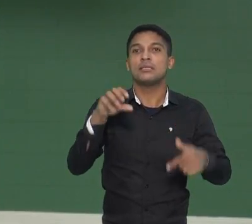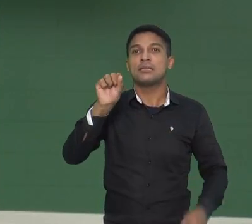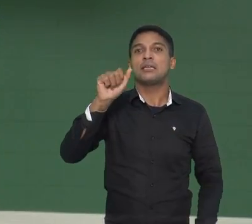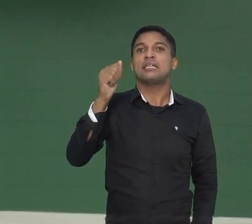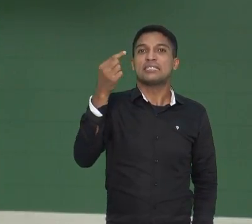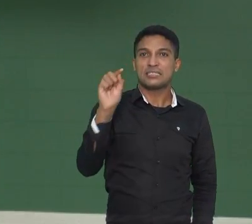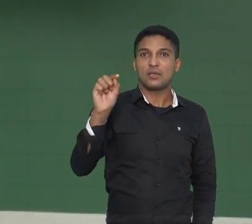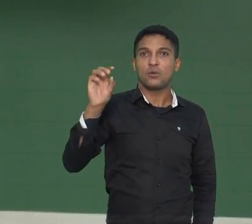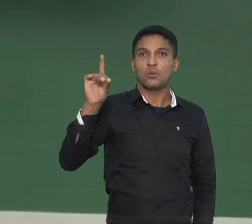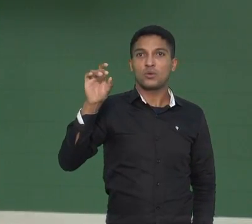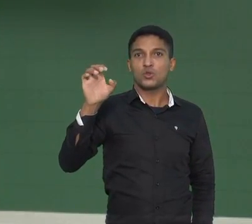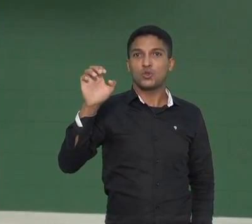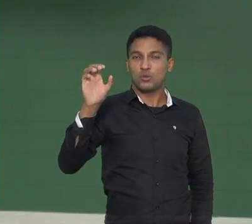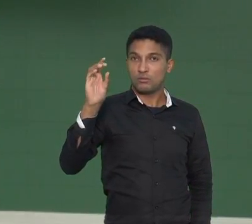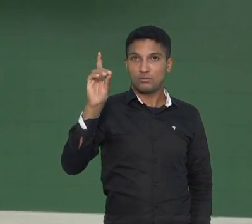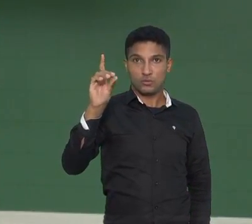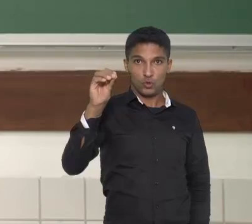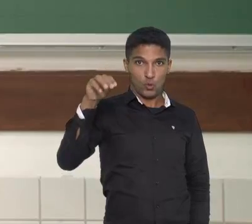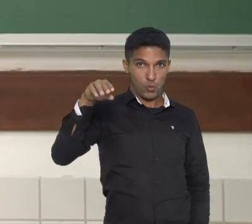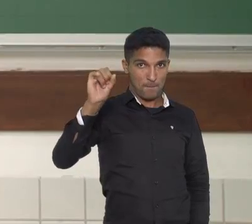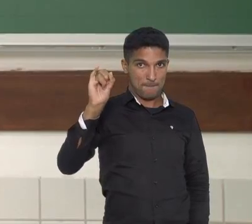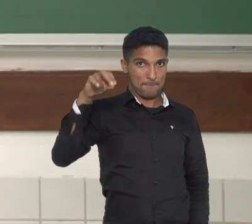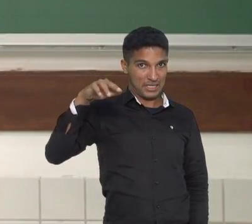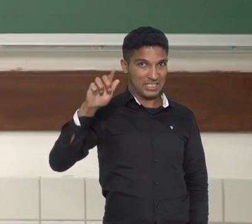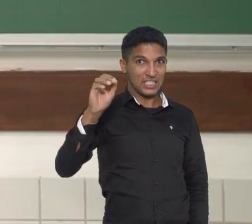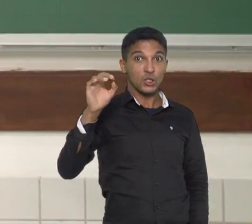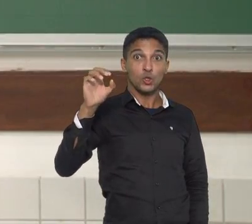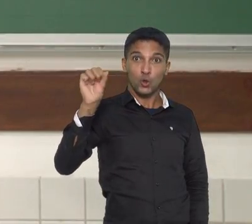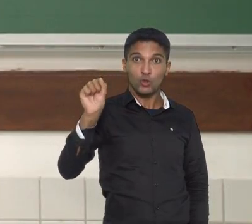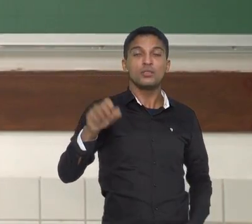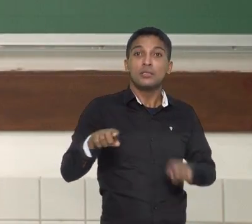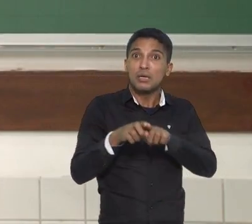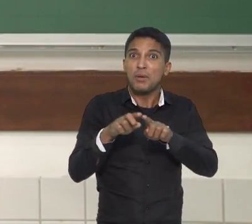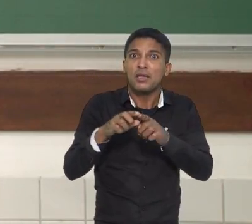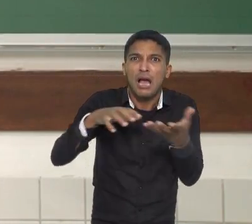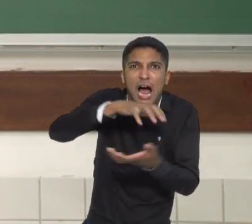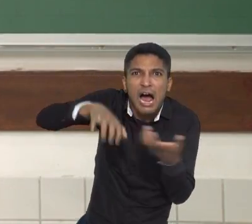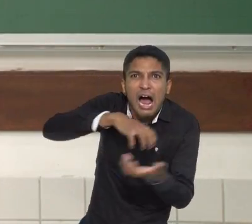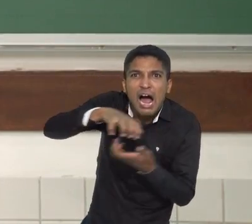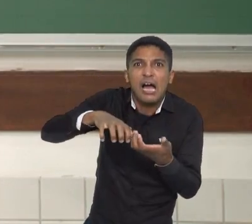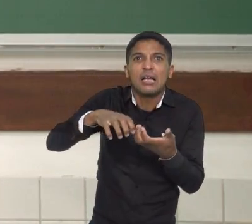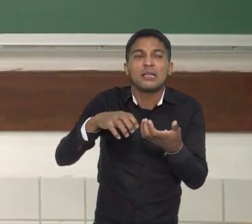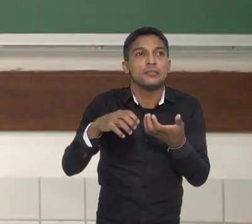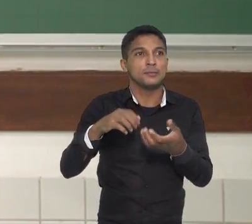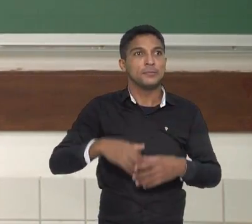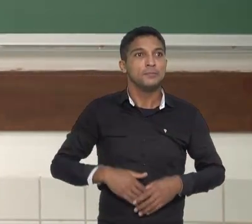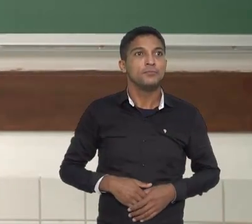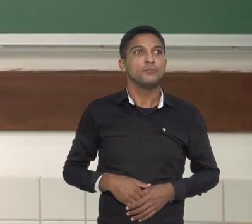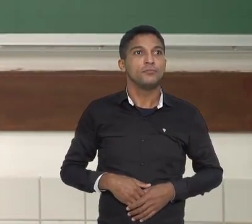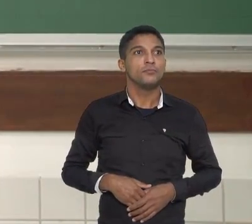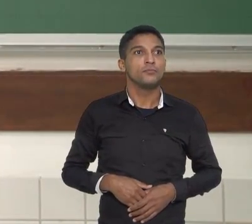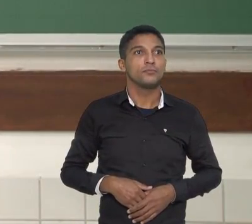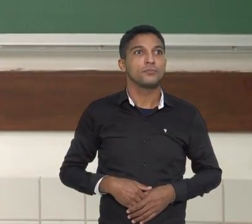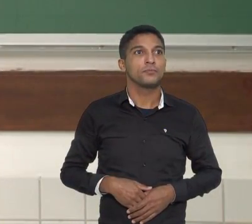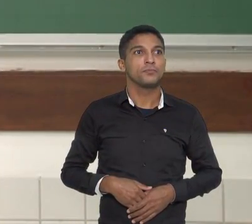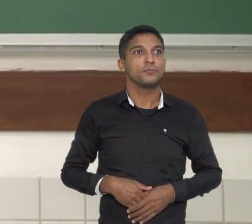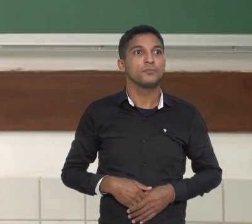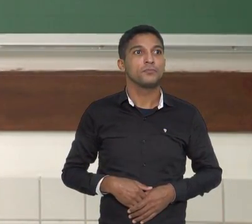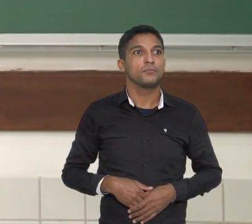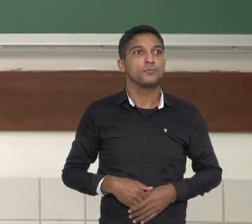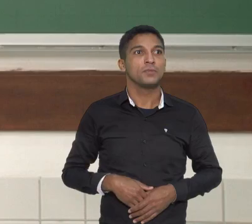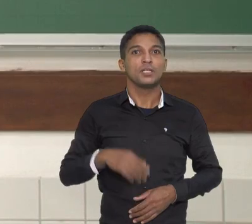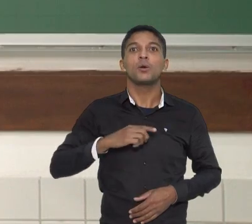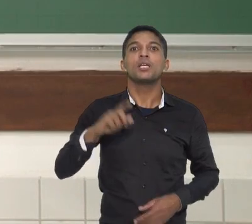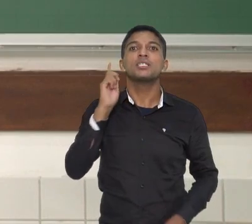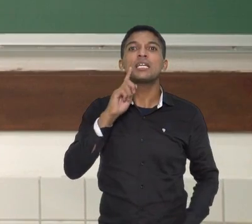América Central, em 1791. Então veja que você tem a presença da independência dos Estados